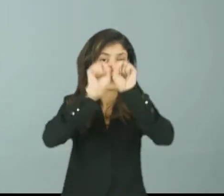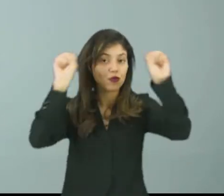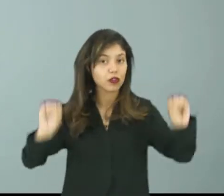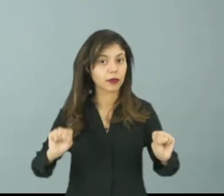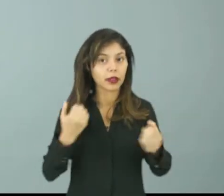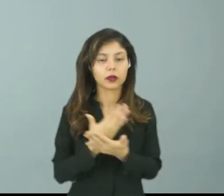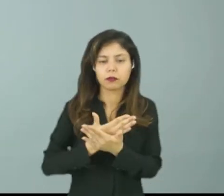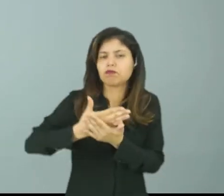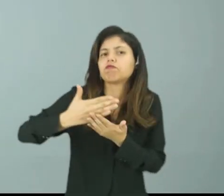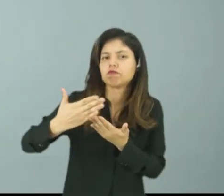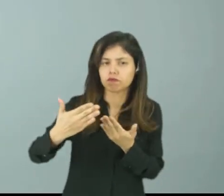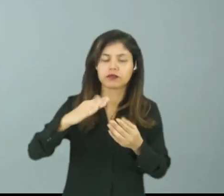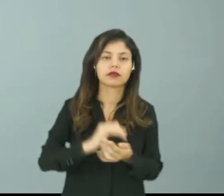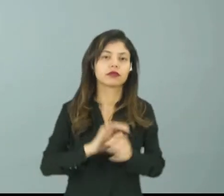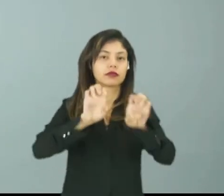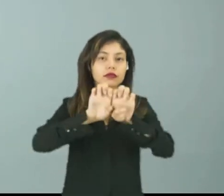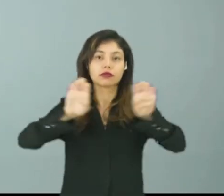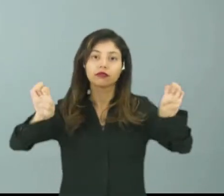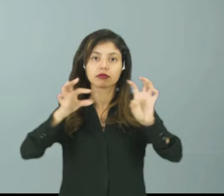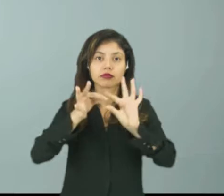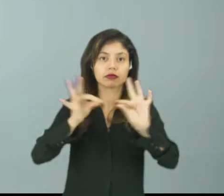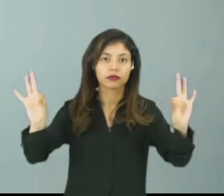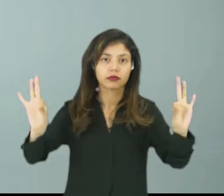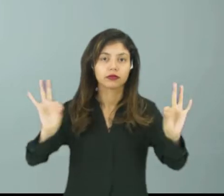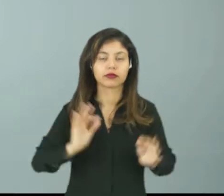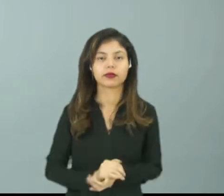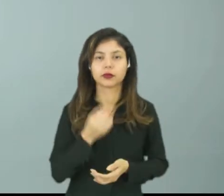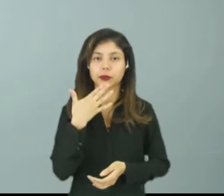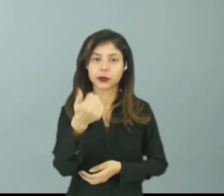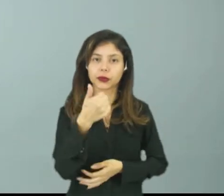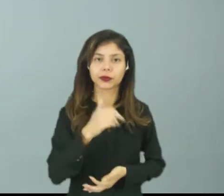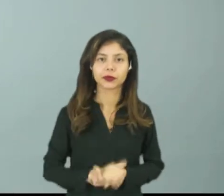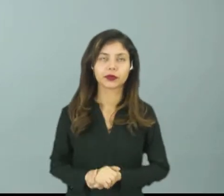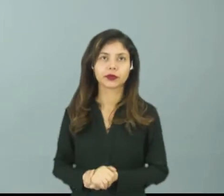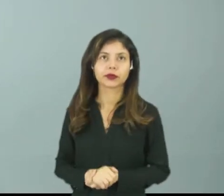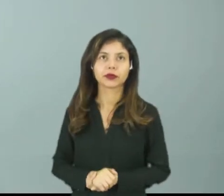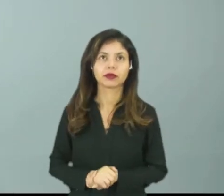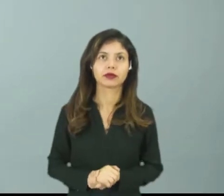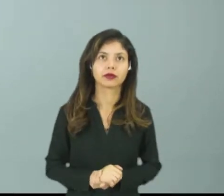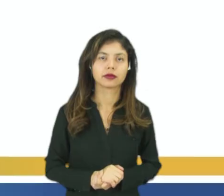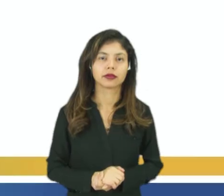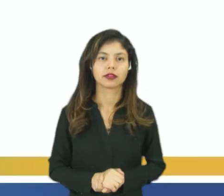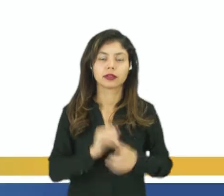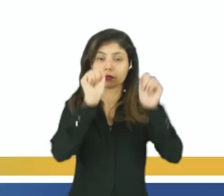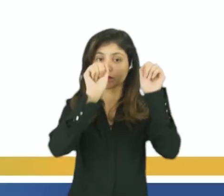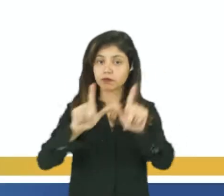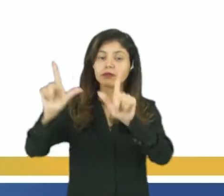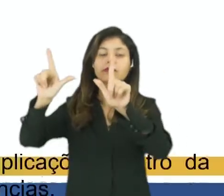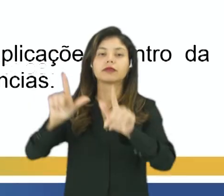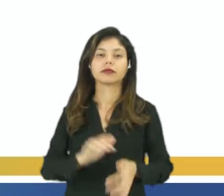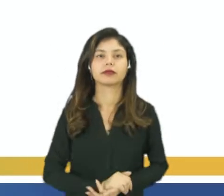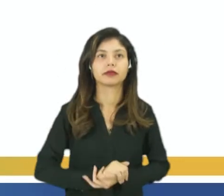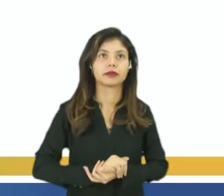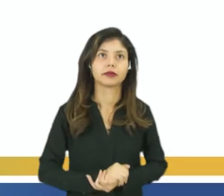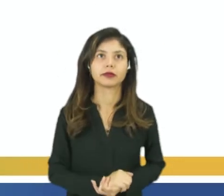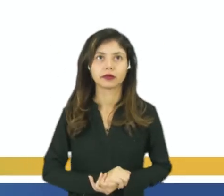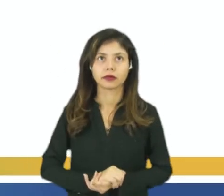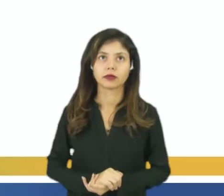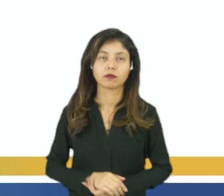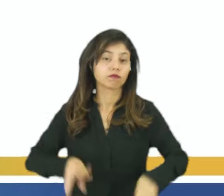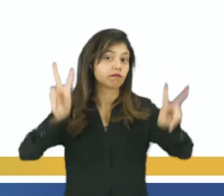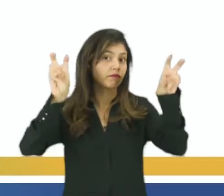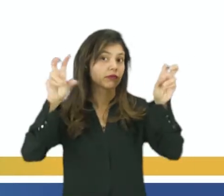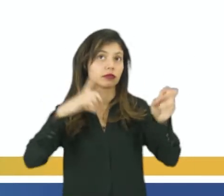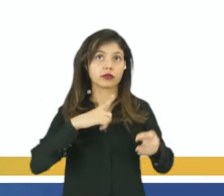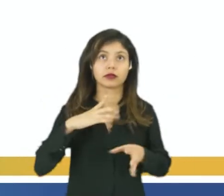nós vamos começar por equação linear, tudo bem? Então vamos lá aos slides, acompanhe comigo.